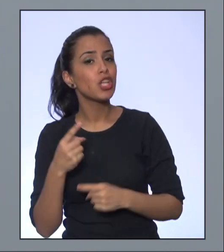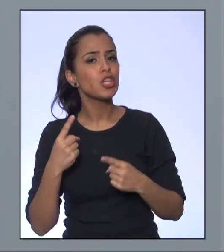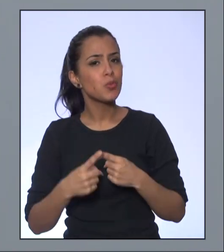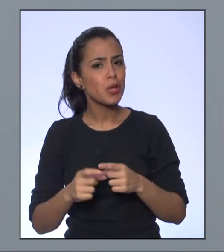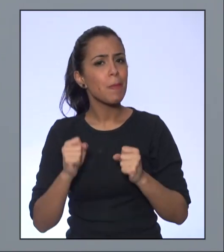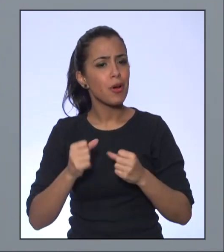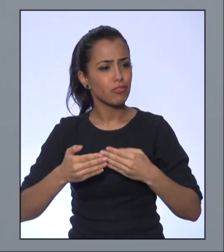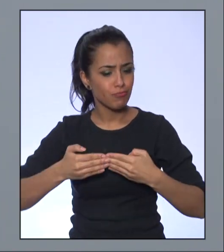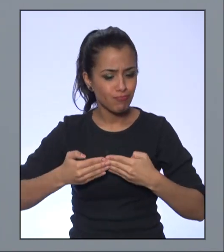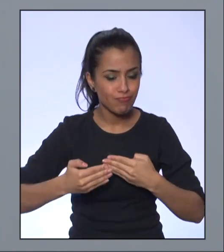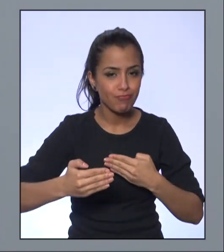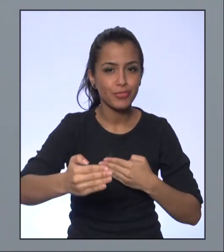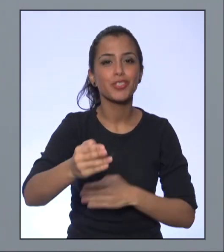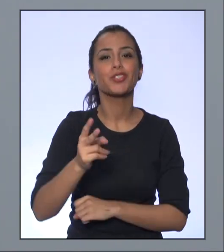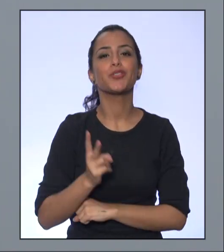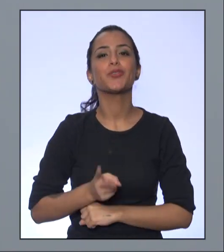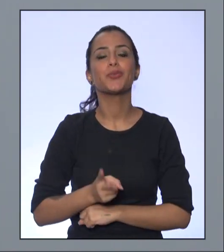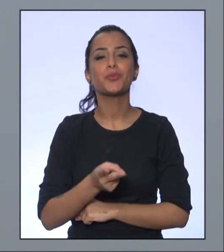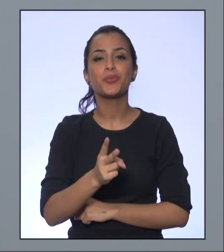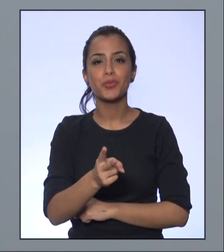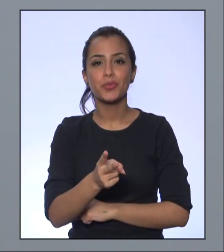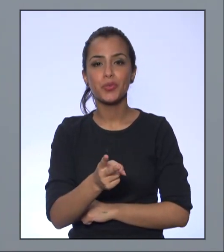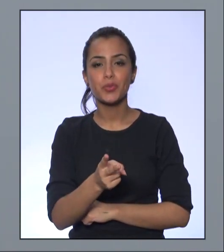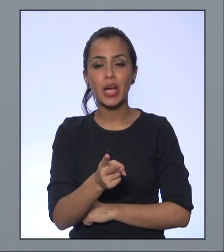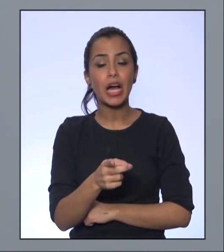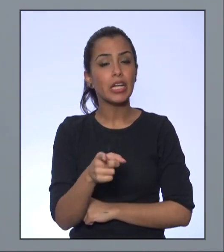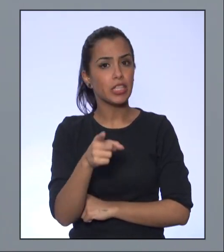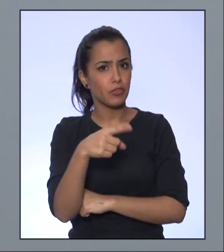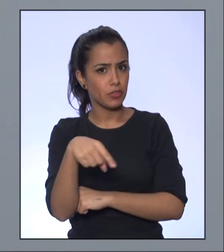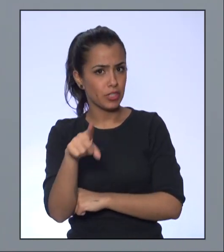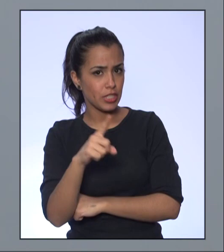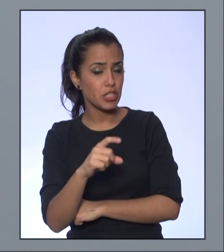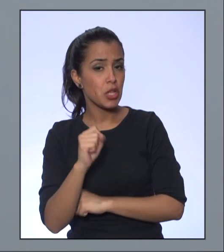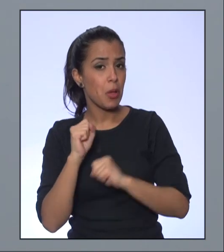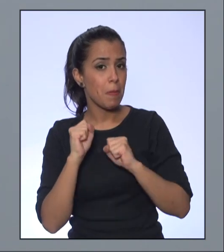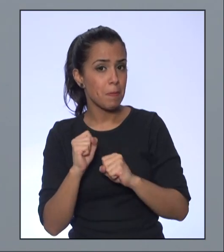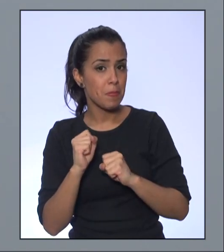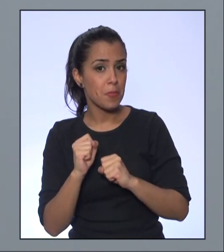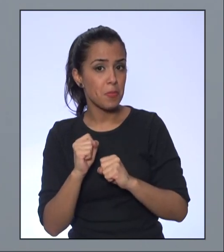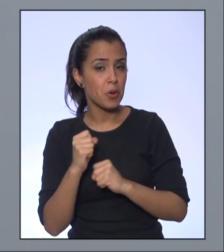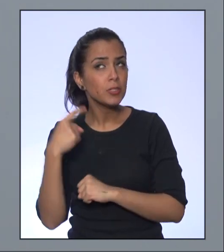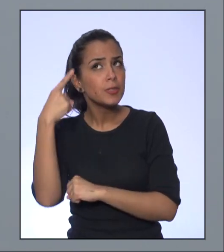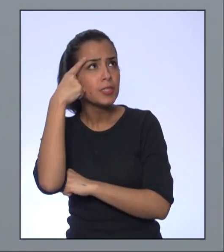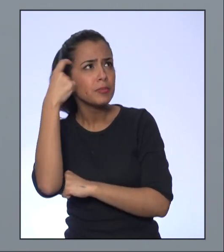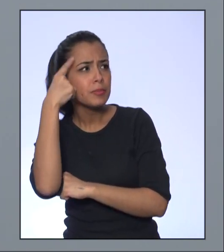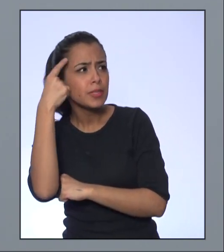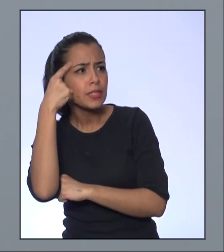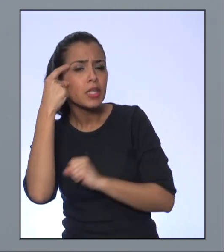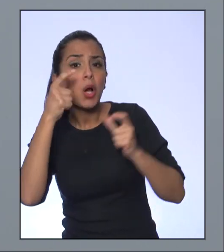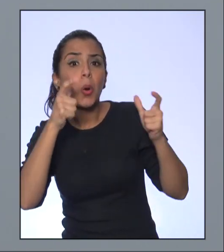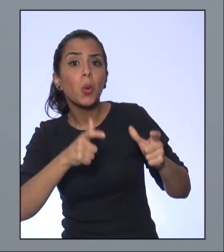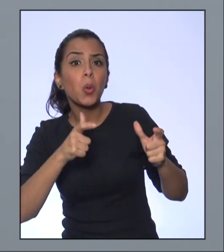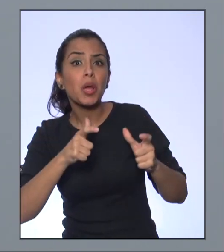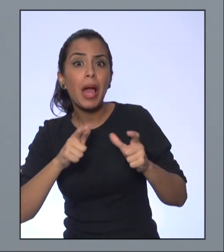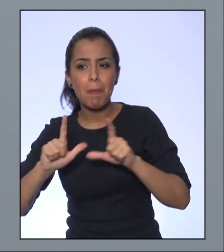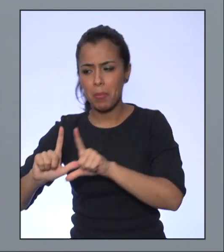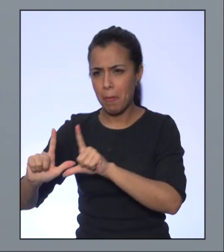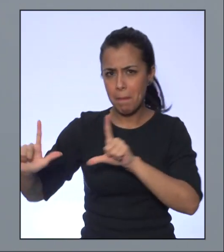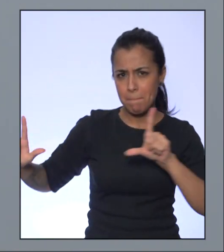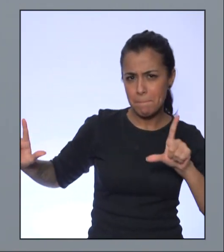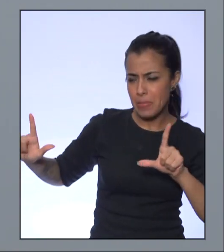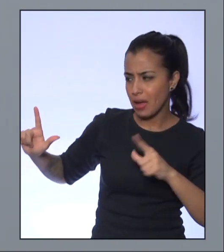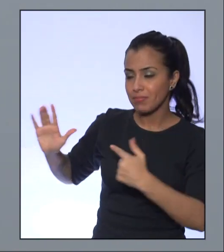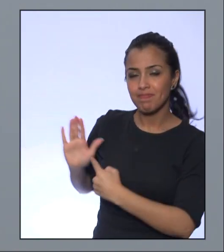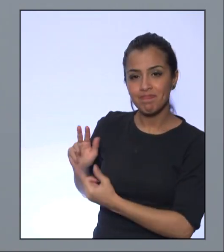além. Então, uma das coisas é vocês pensarem aonde vocês vão apresentar esse mapa. Talvez fazer um relatório